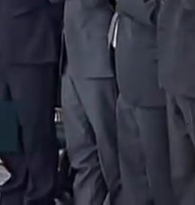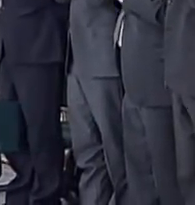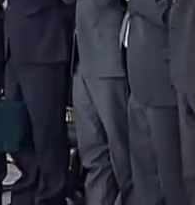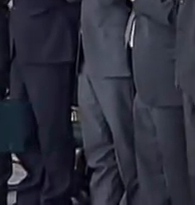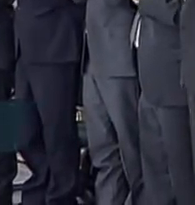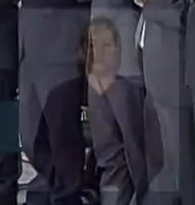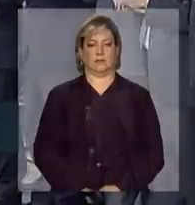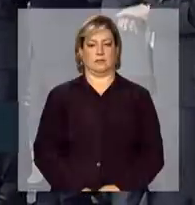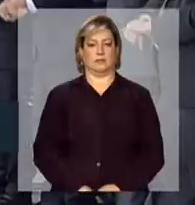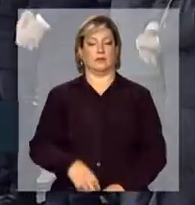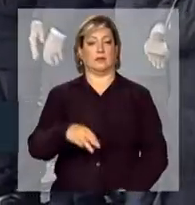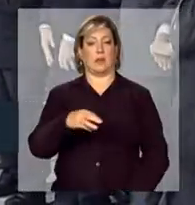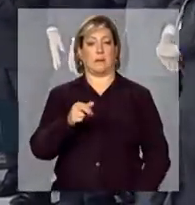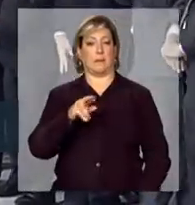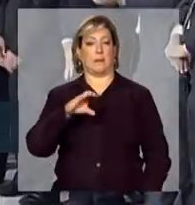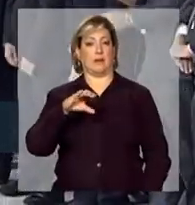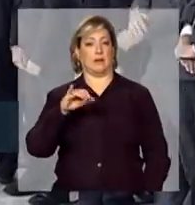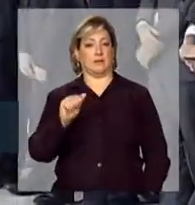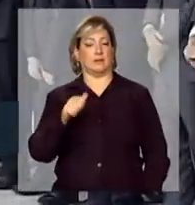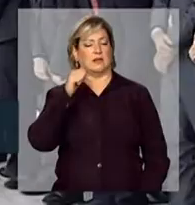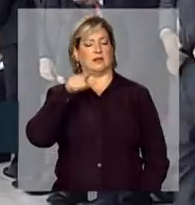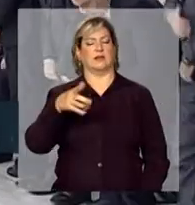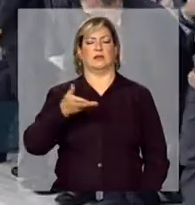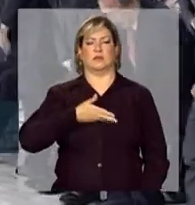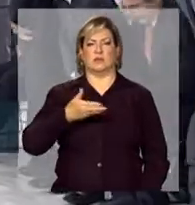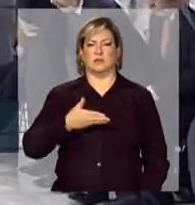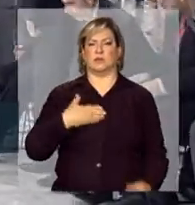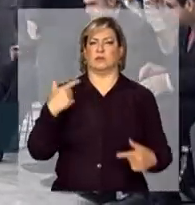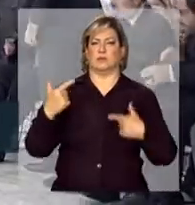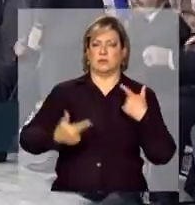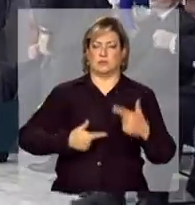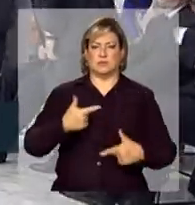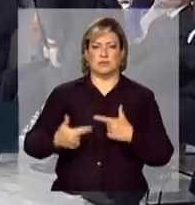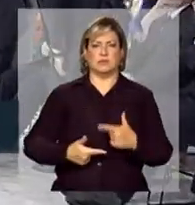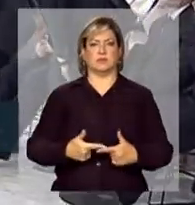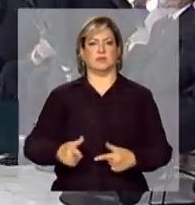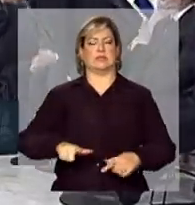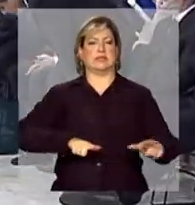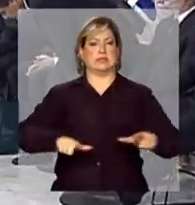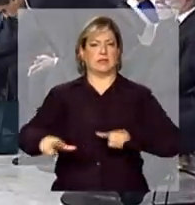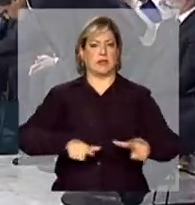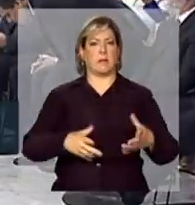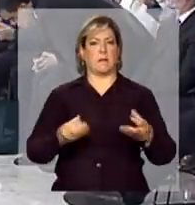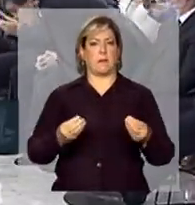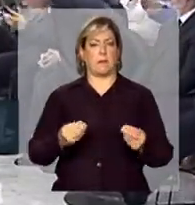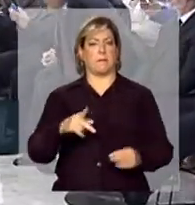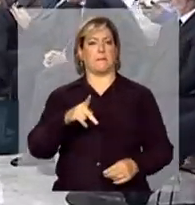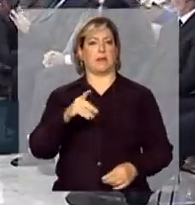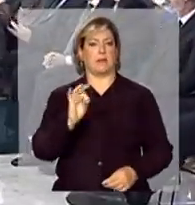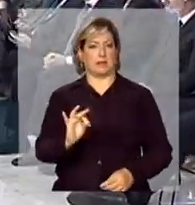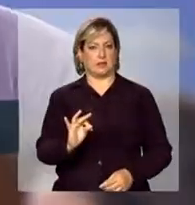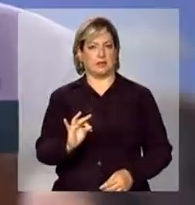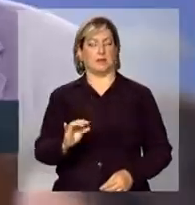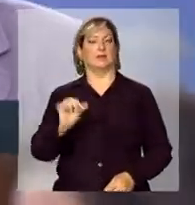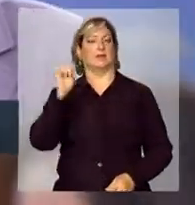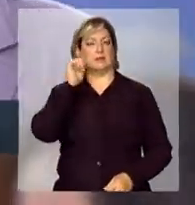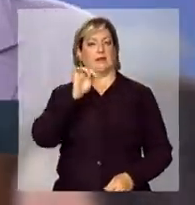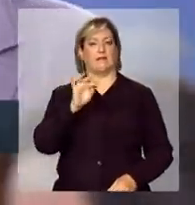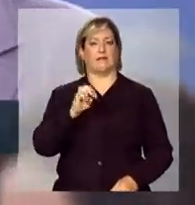Oi Márcia uma companheira guerreira militante do partido dos trabalhadores